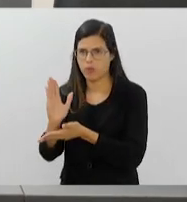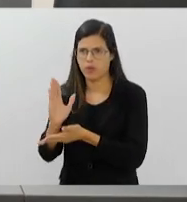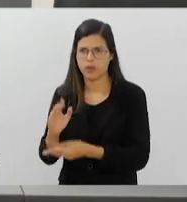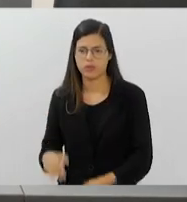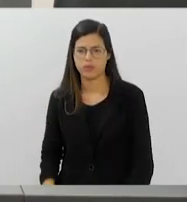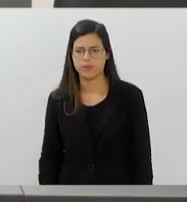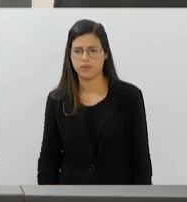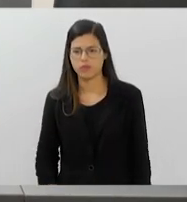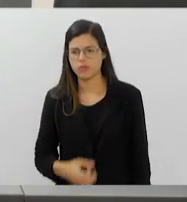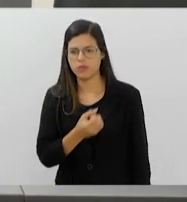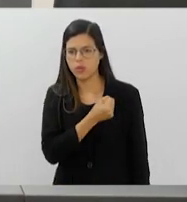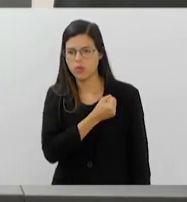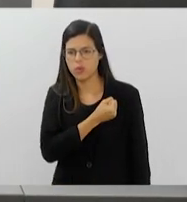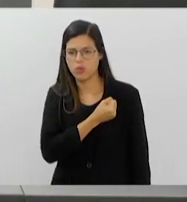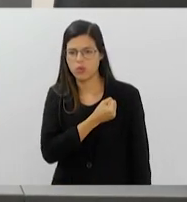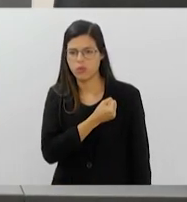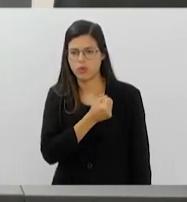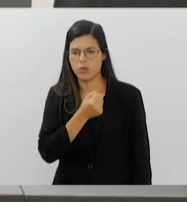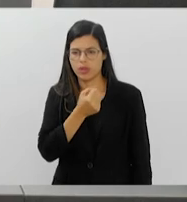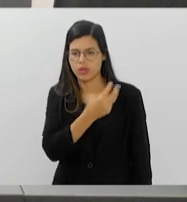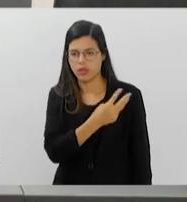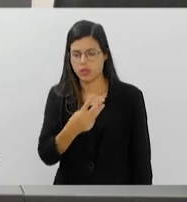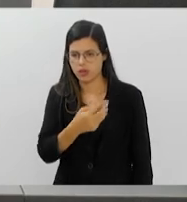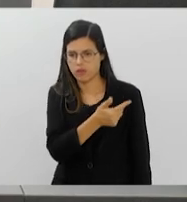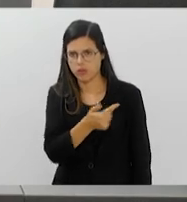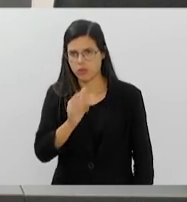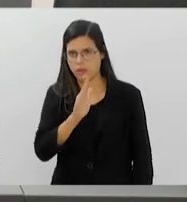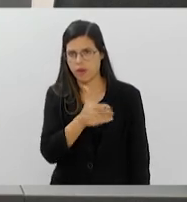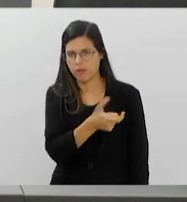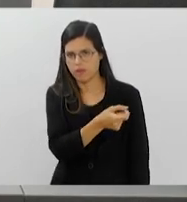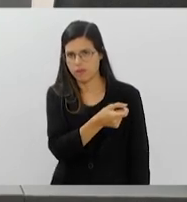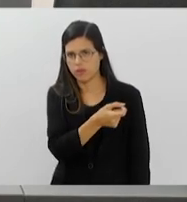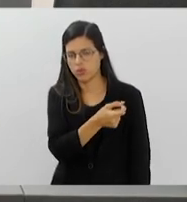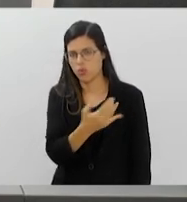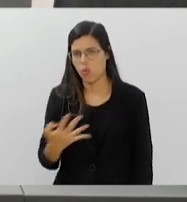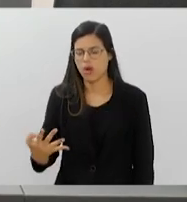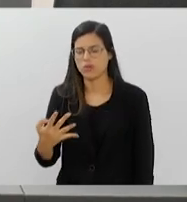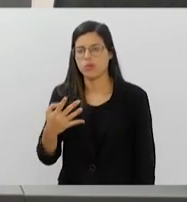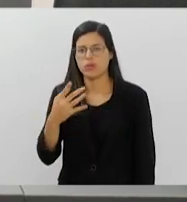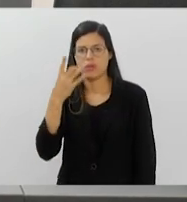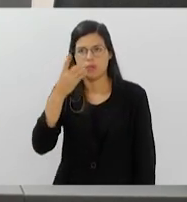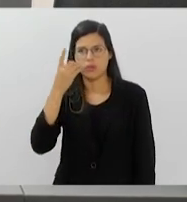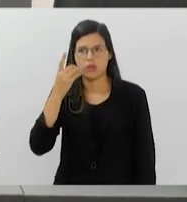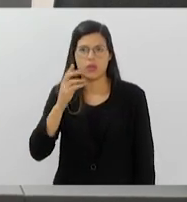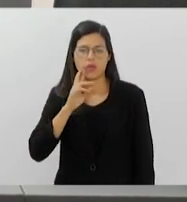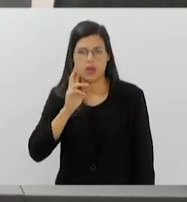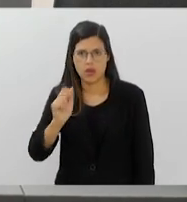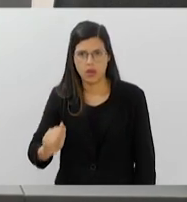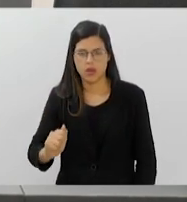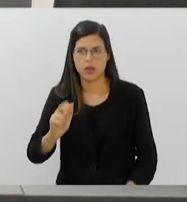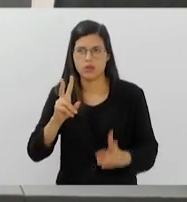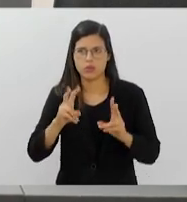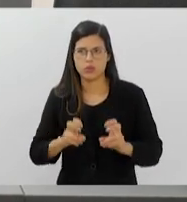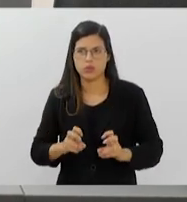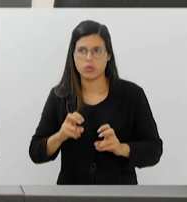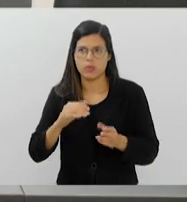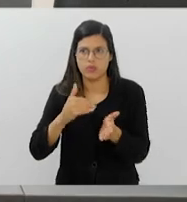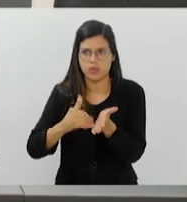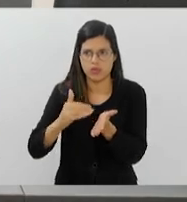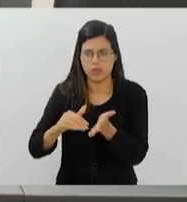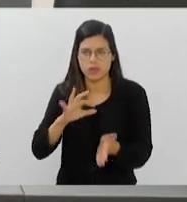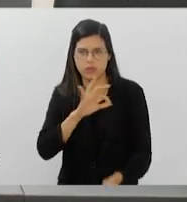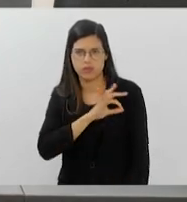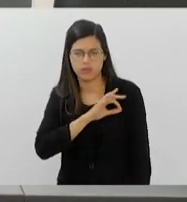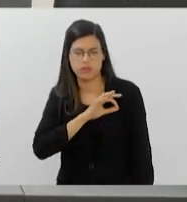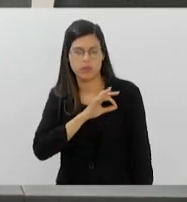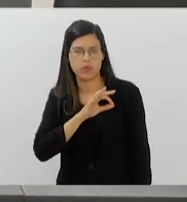aprovado. Projeto de lei 3322 de 24, autoria do deputado Rodrigo Amorim, que concede anistia aos policiais penais da Secretaria de Estado de Administração Penitenciária do